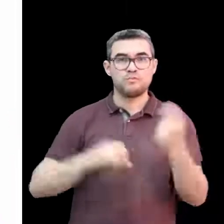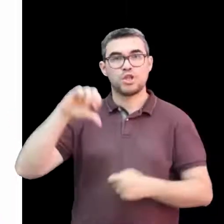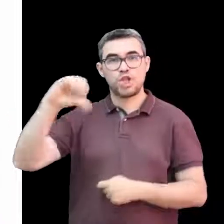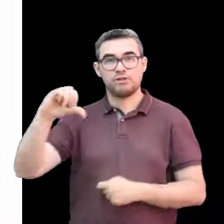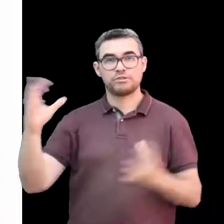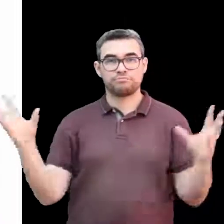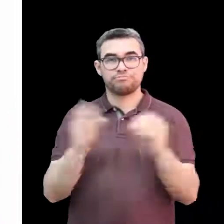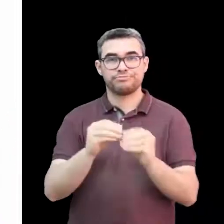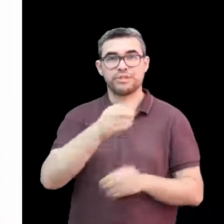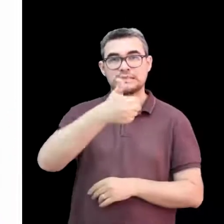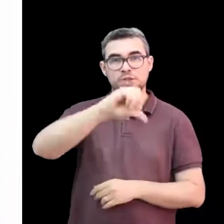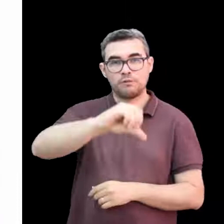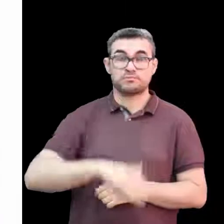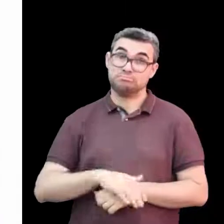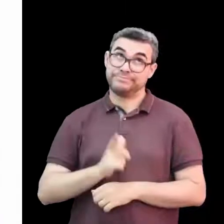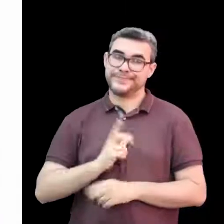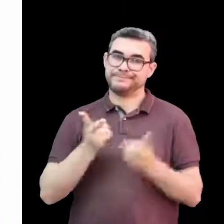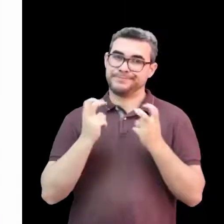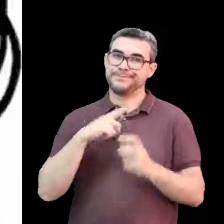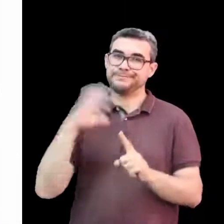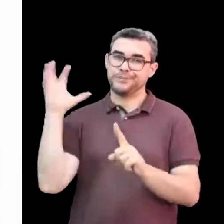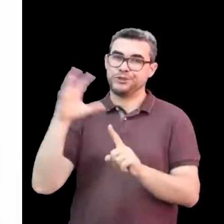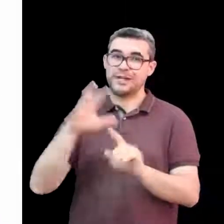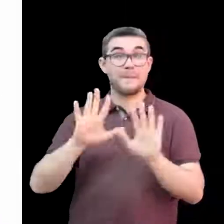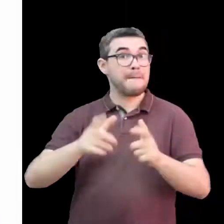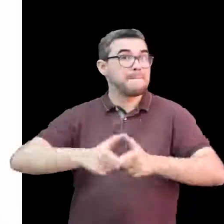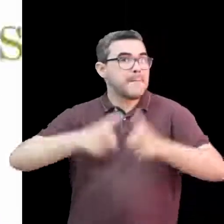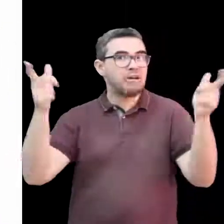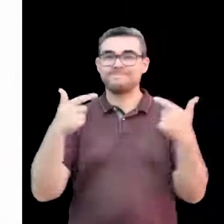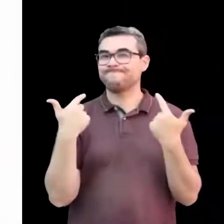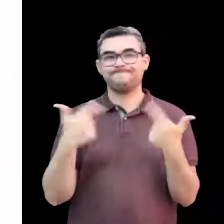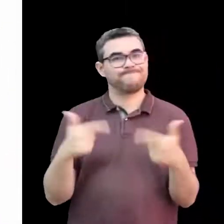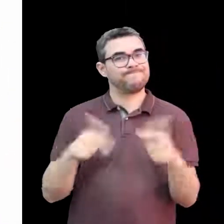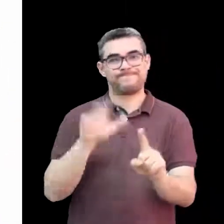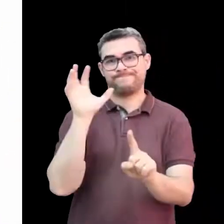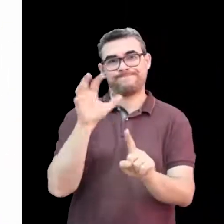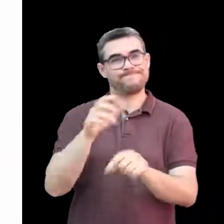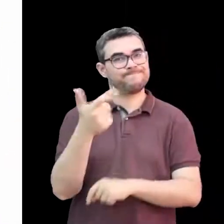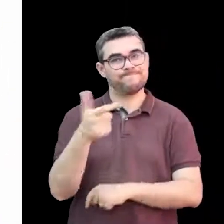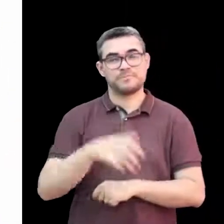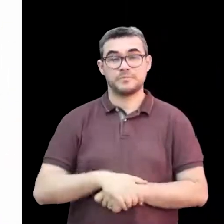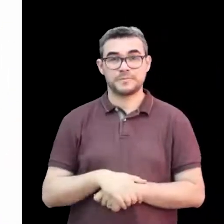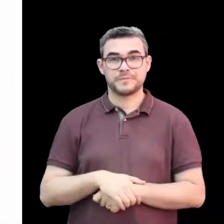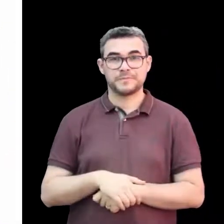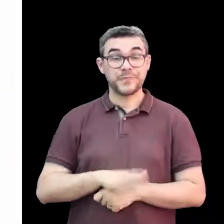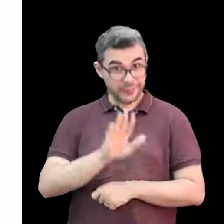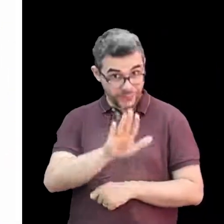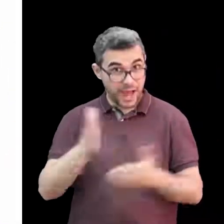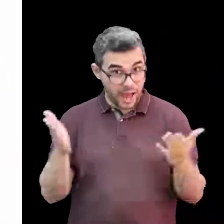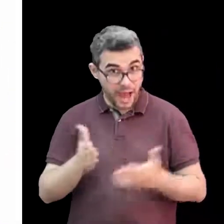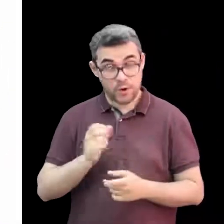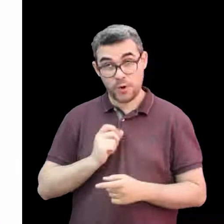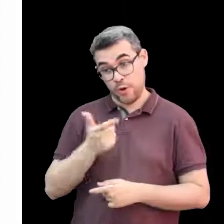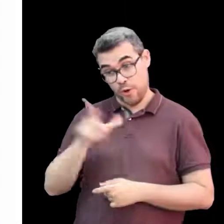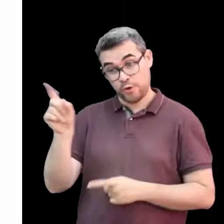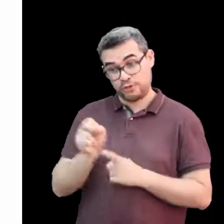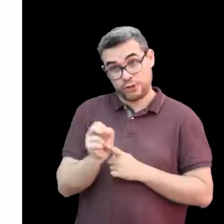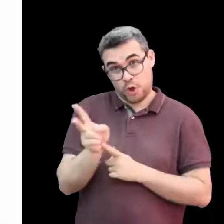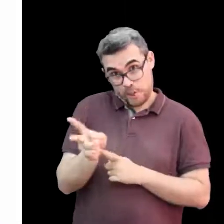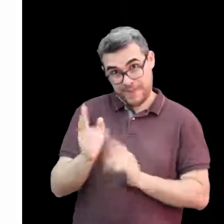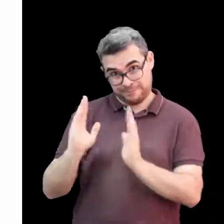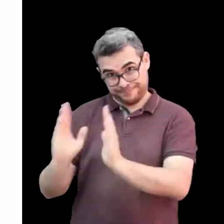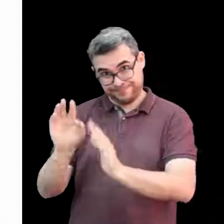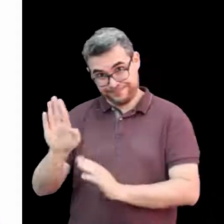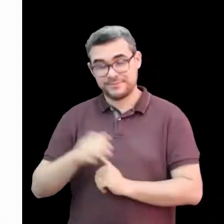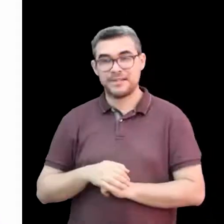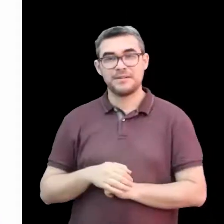a maioria é imotivada. E finalmente, a quinta dicotomia. O paradigma, como